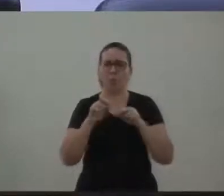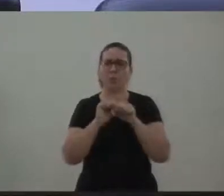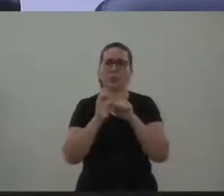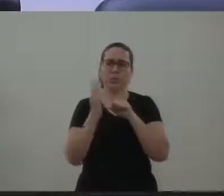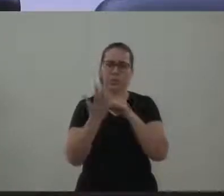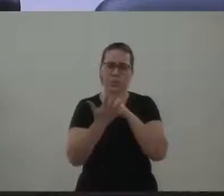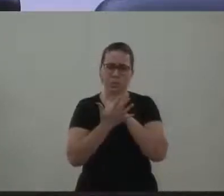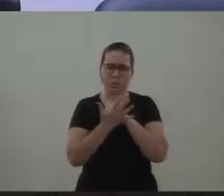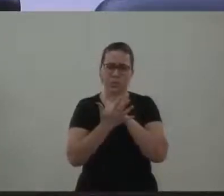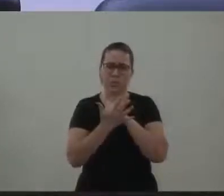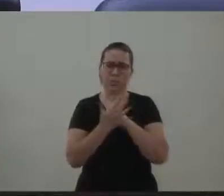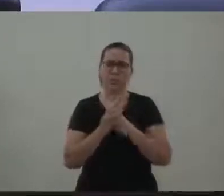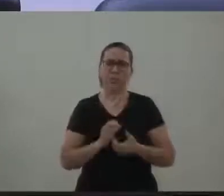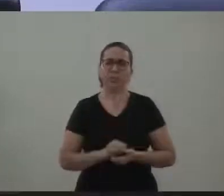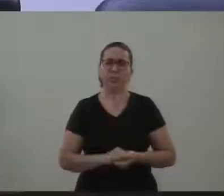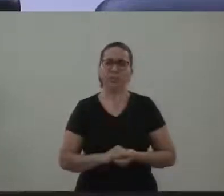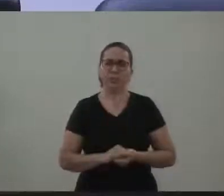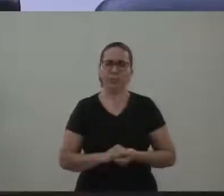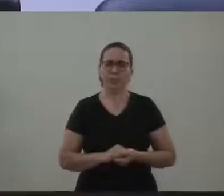pandemia.